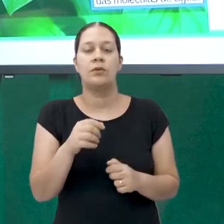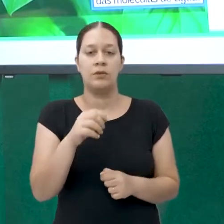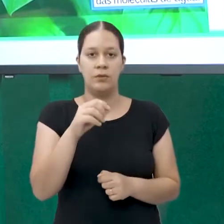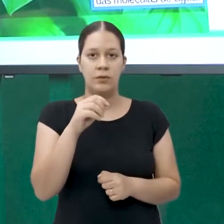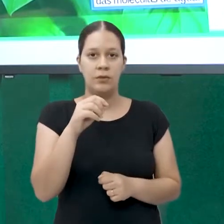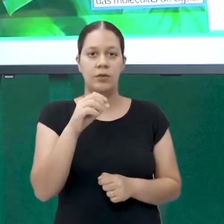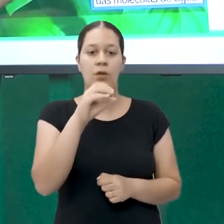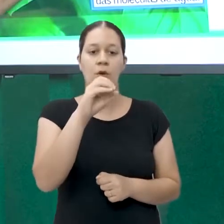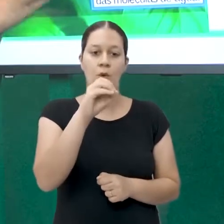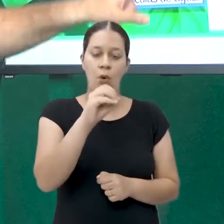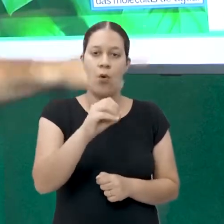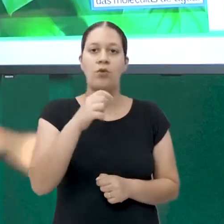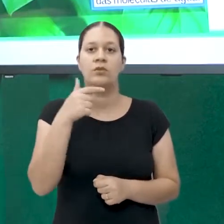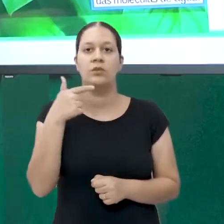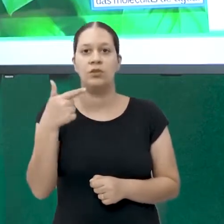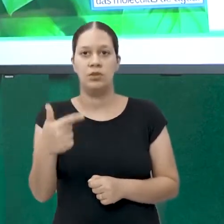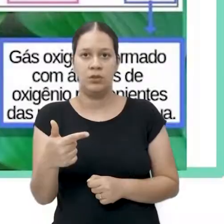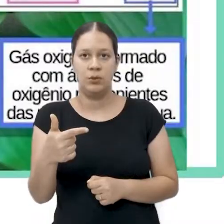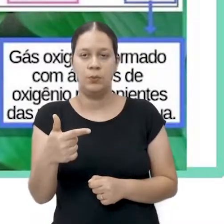tá? E